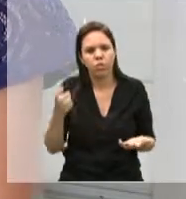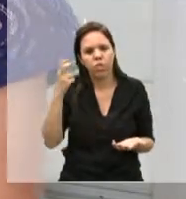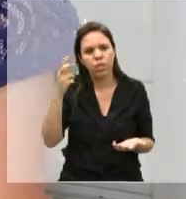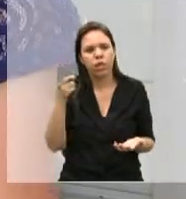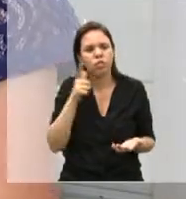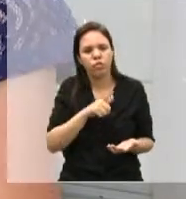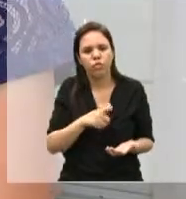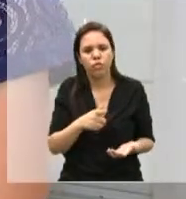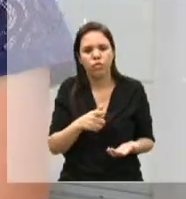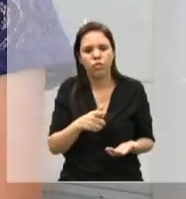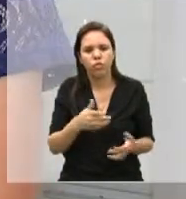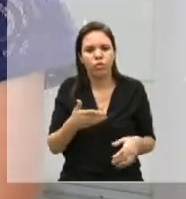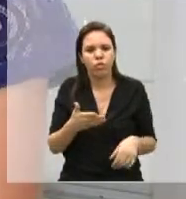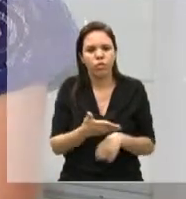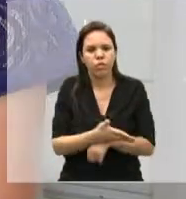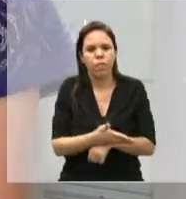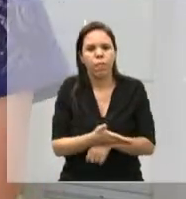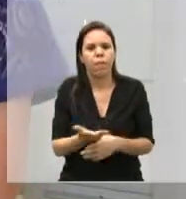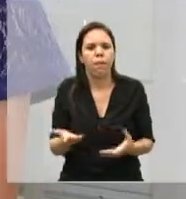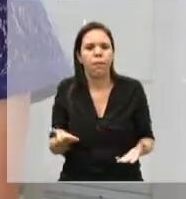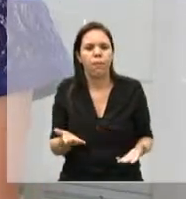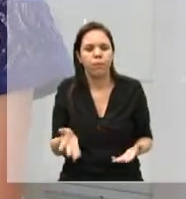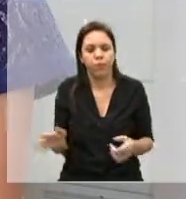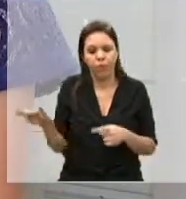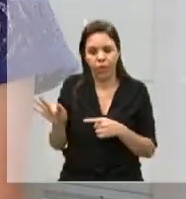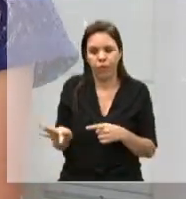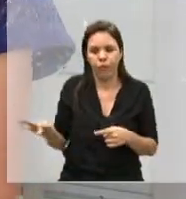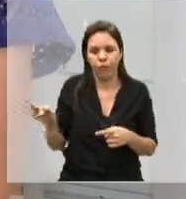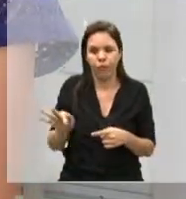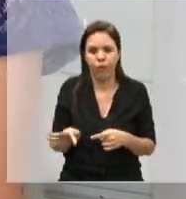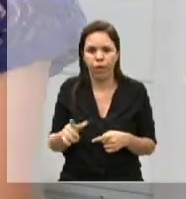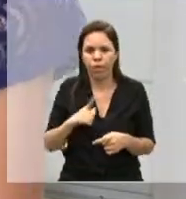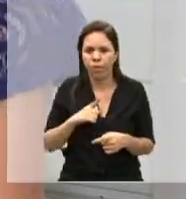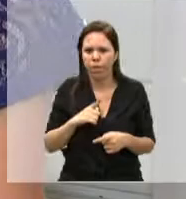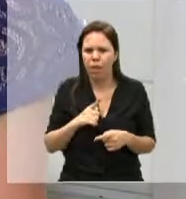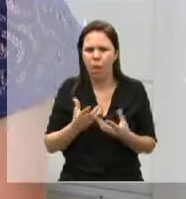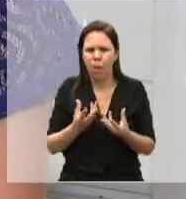conhecemos. Quando nós adentramos, por exemplo, na universidade, há um